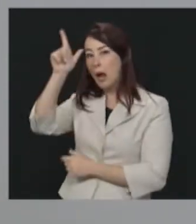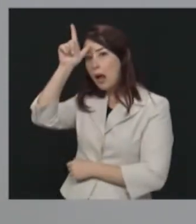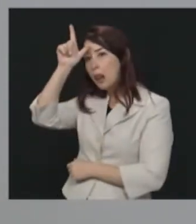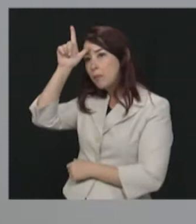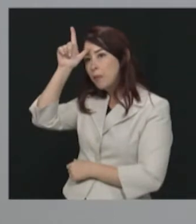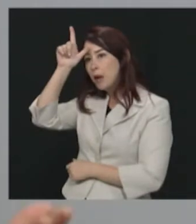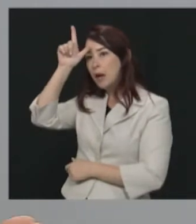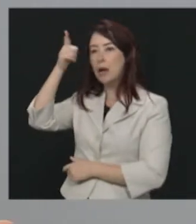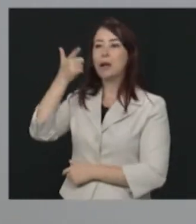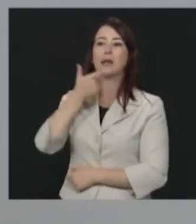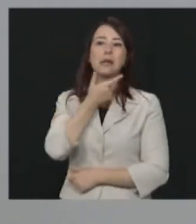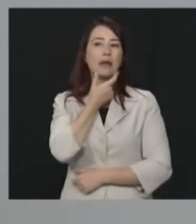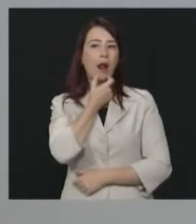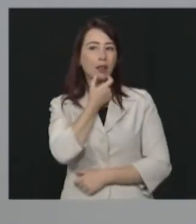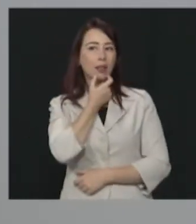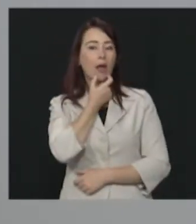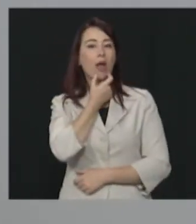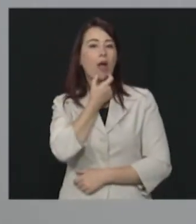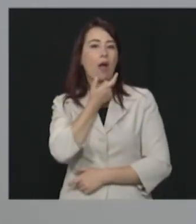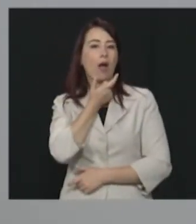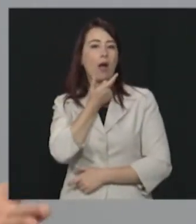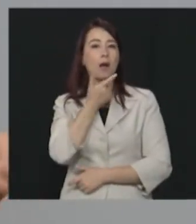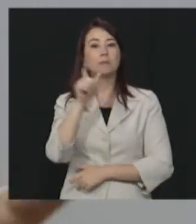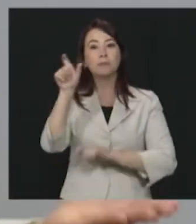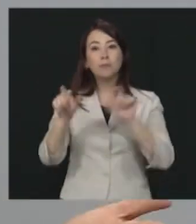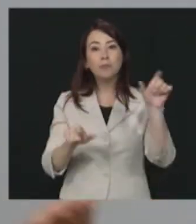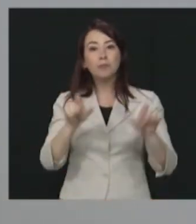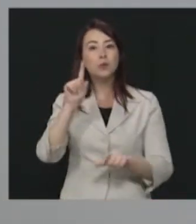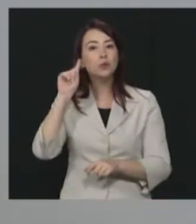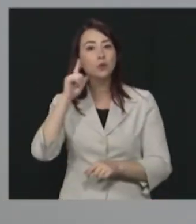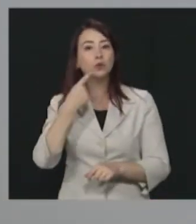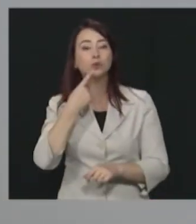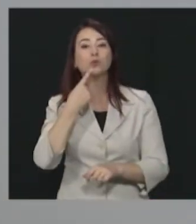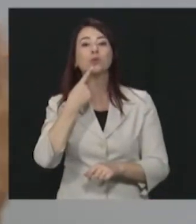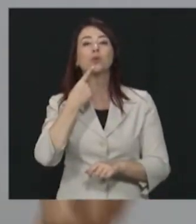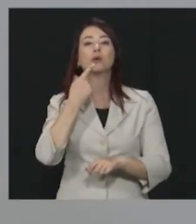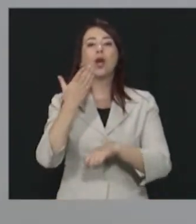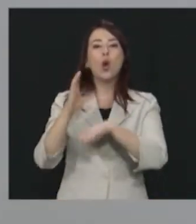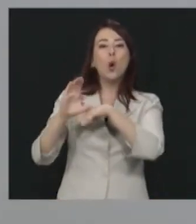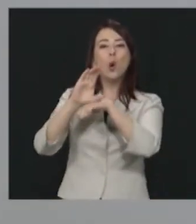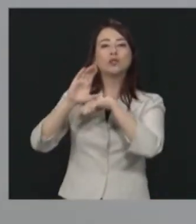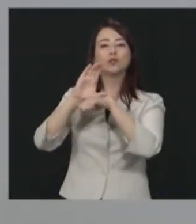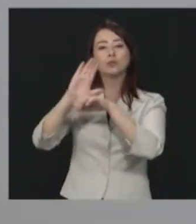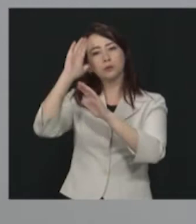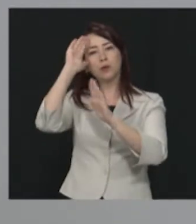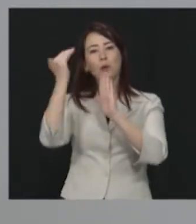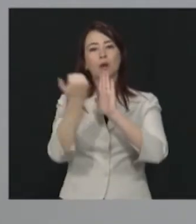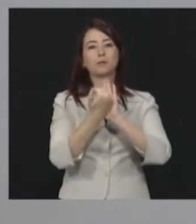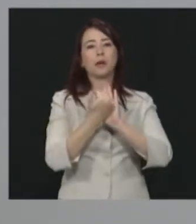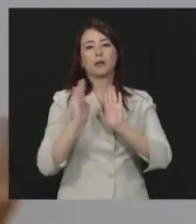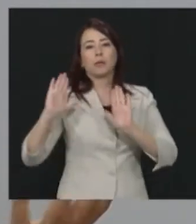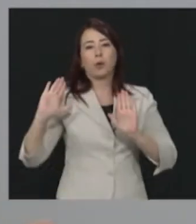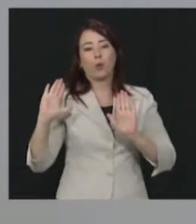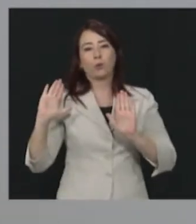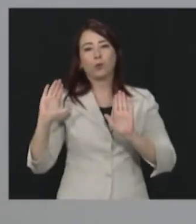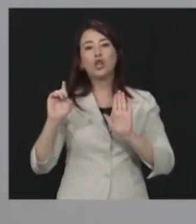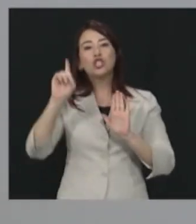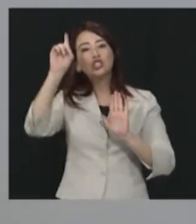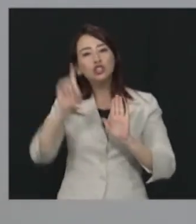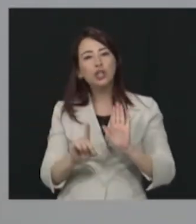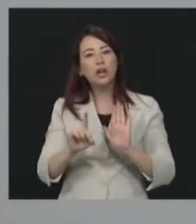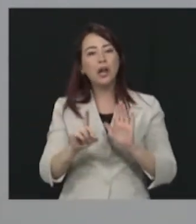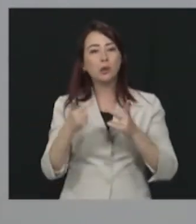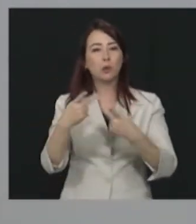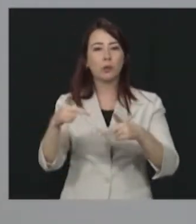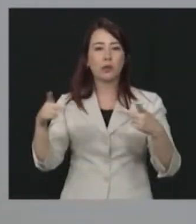Alemanha, Inglaterra, a pessoa surda, a Constituição pesa mais. Então, os direitos dele valem mais, por